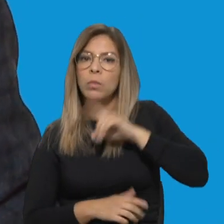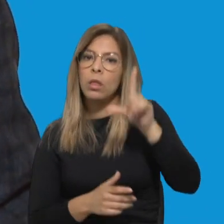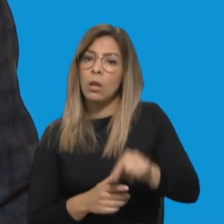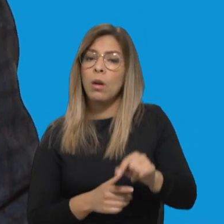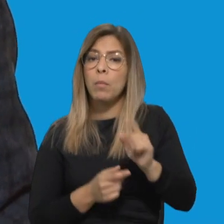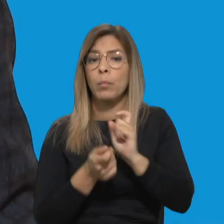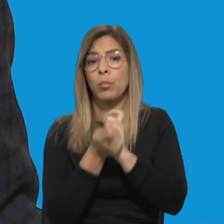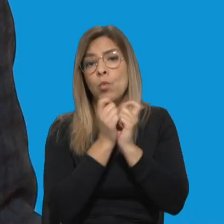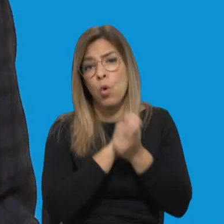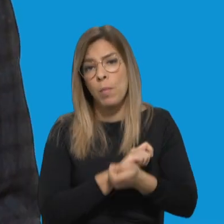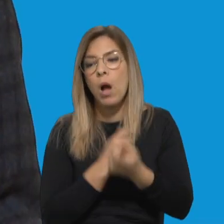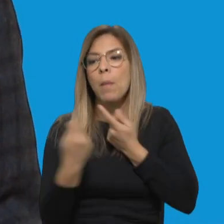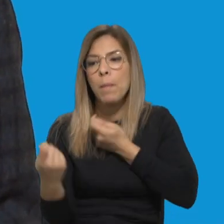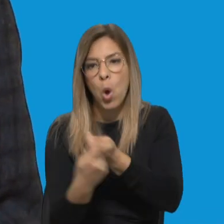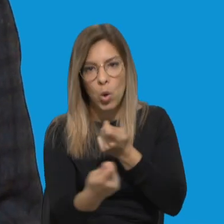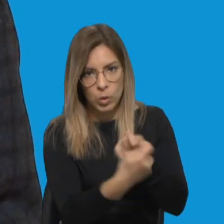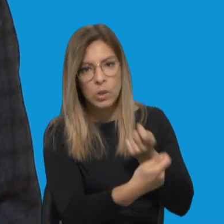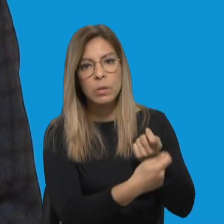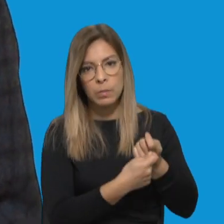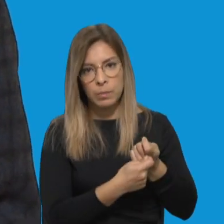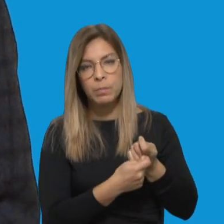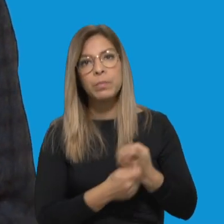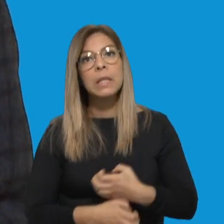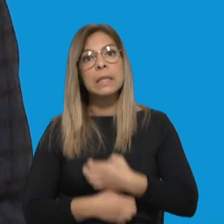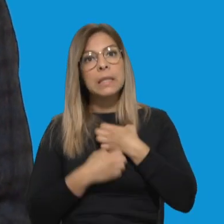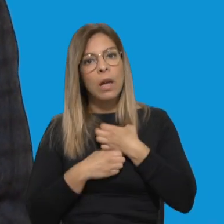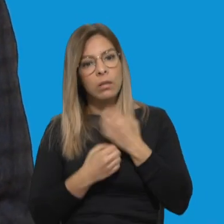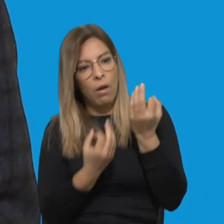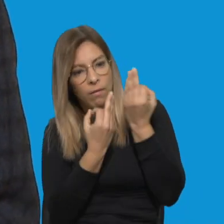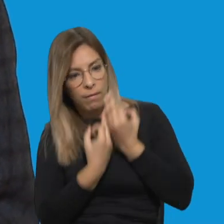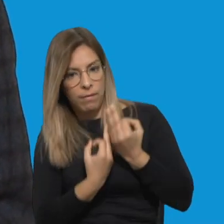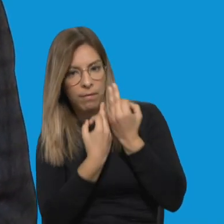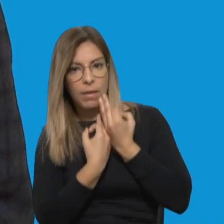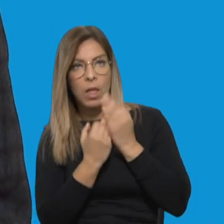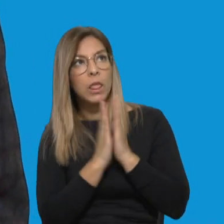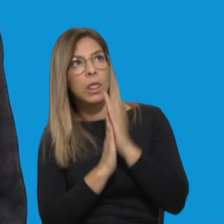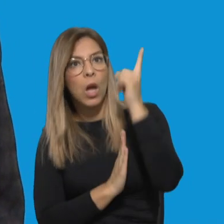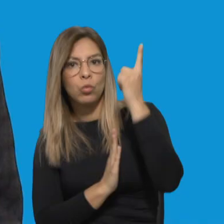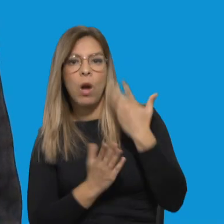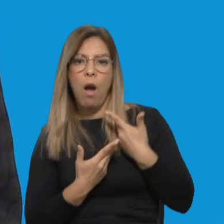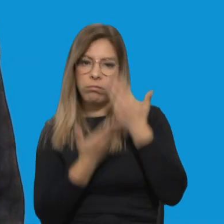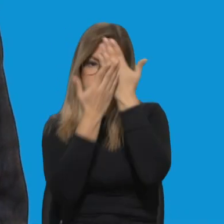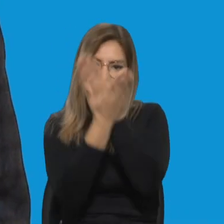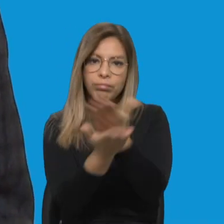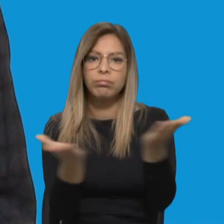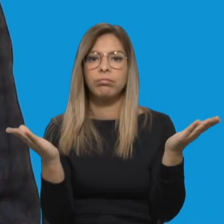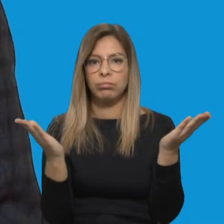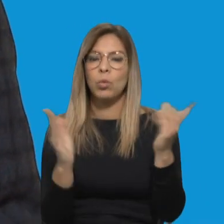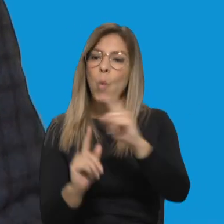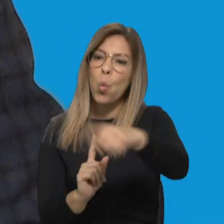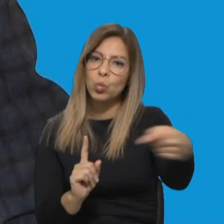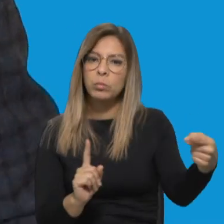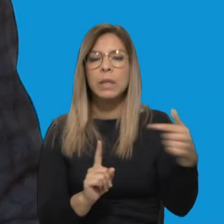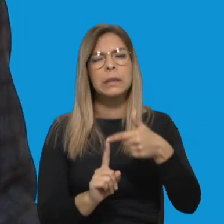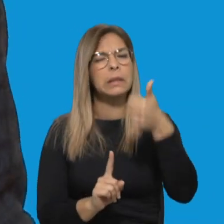de aproximação. Sentir-se acolhido por Deus é também disponibilizar-se para acolher os outros. E isso é